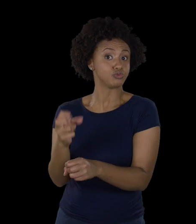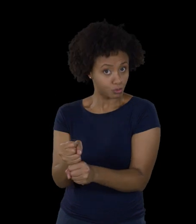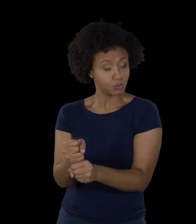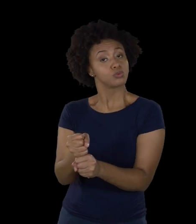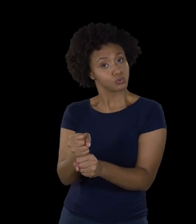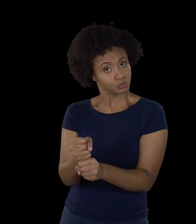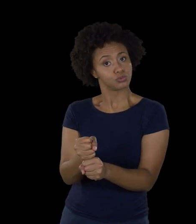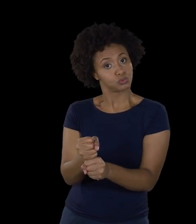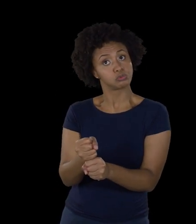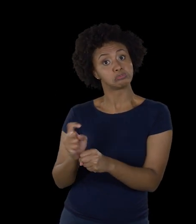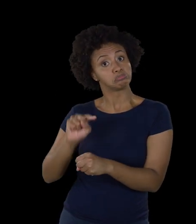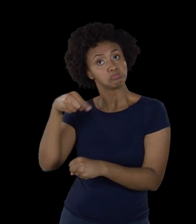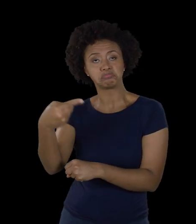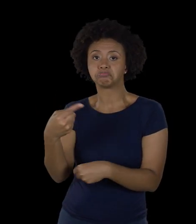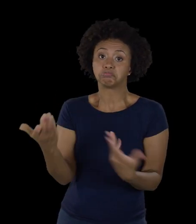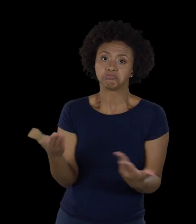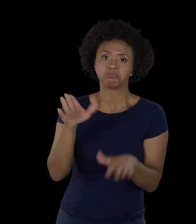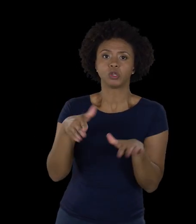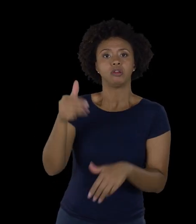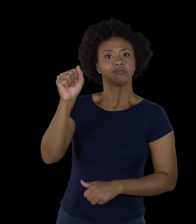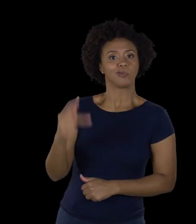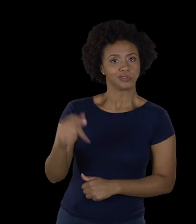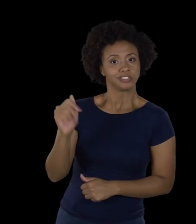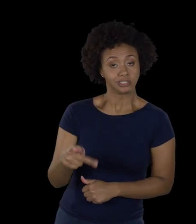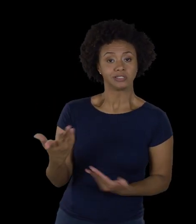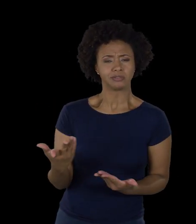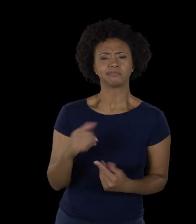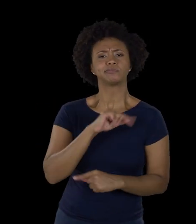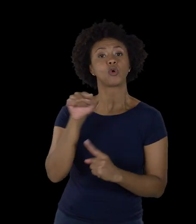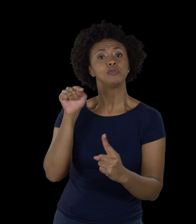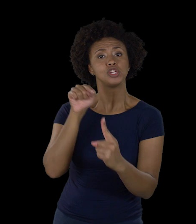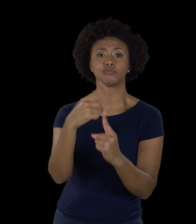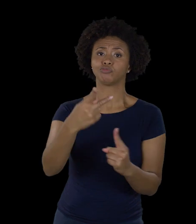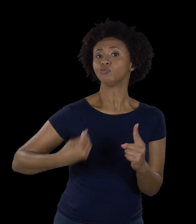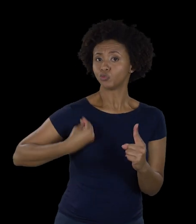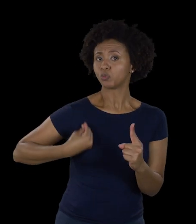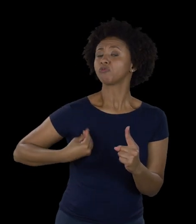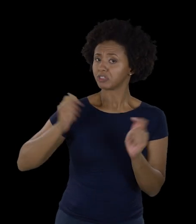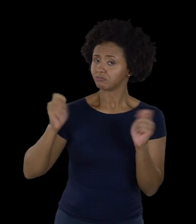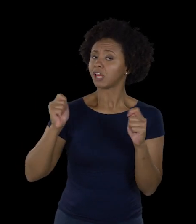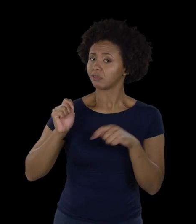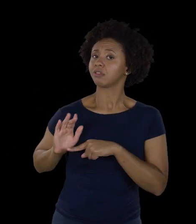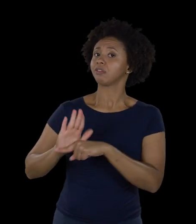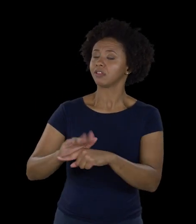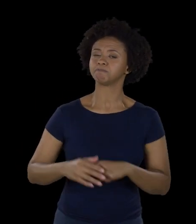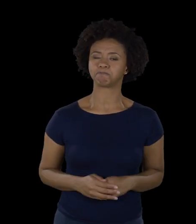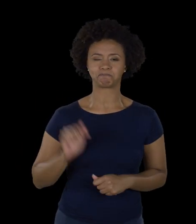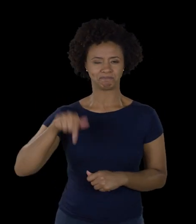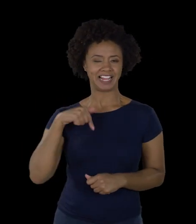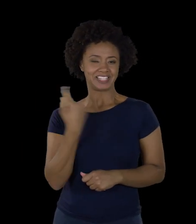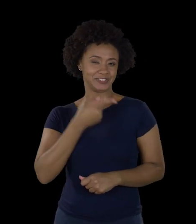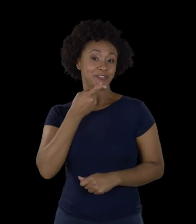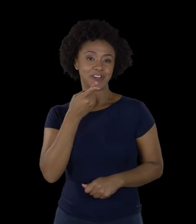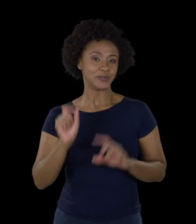capital, em função de uma aposentadoria, em prol dos objetivos que você quer para a sua vida. A gente costuma falar